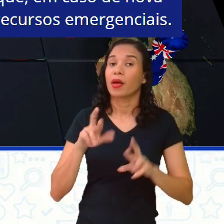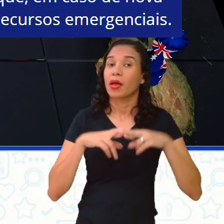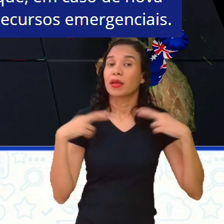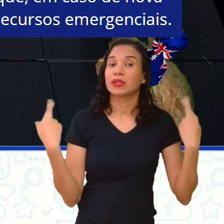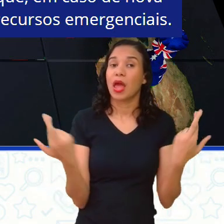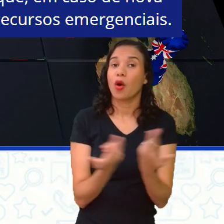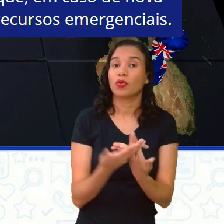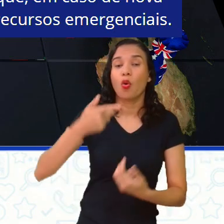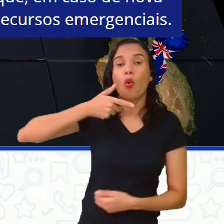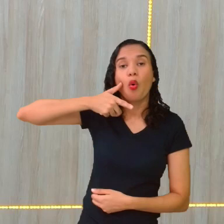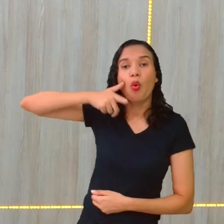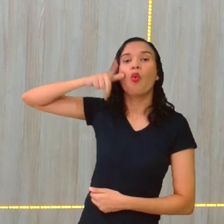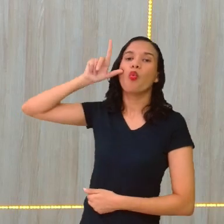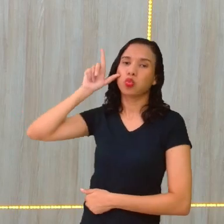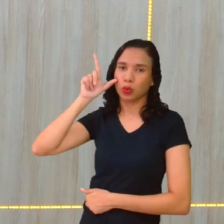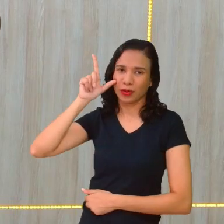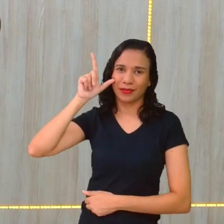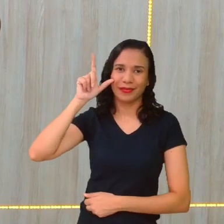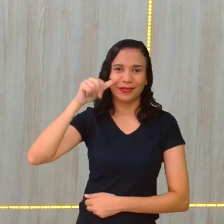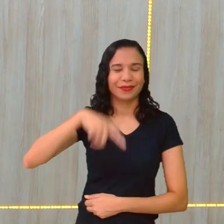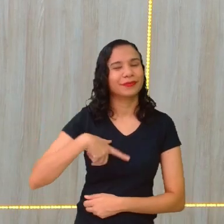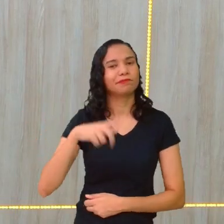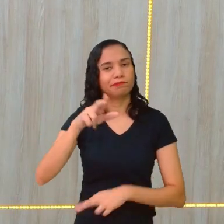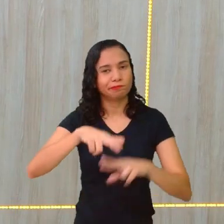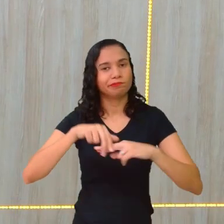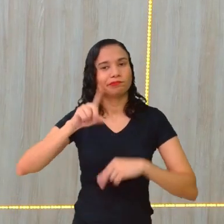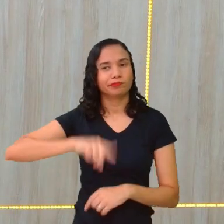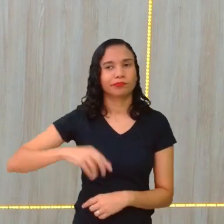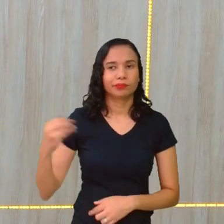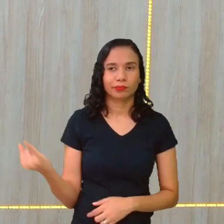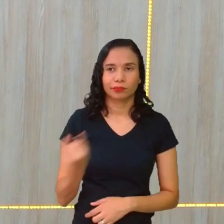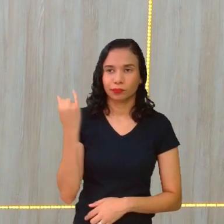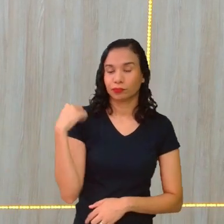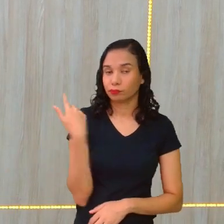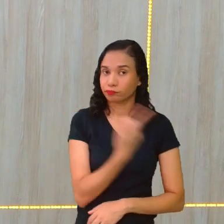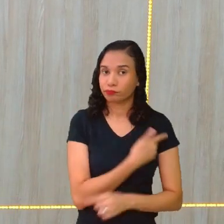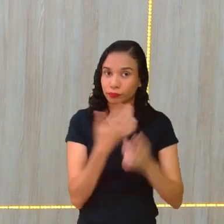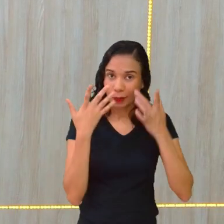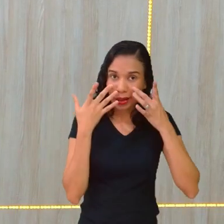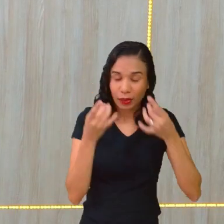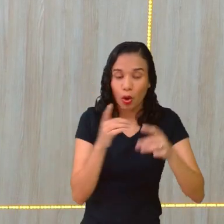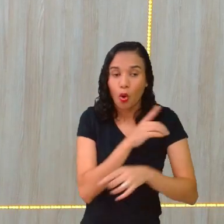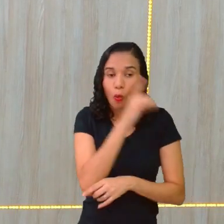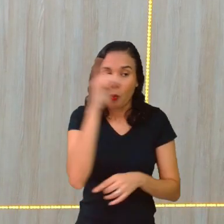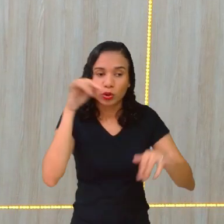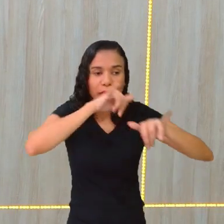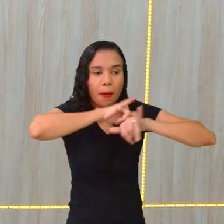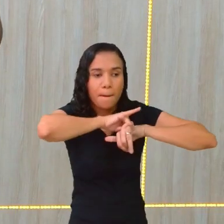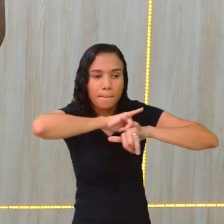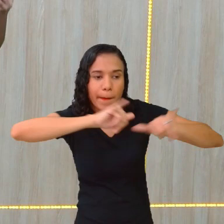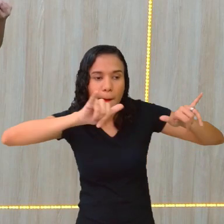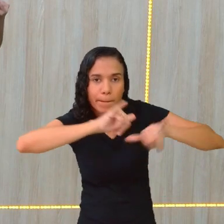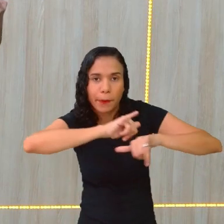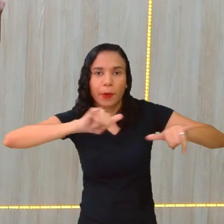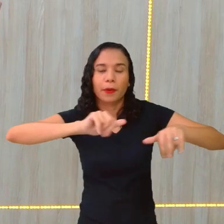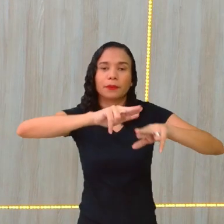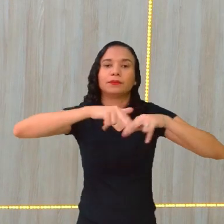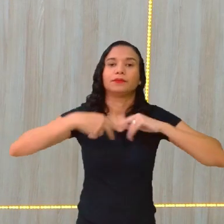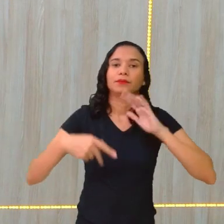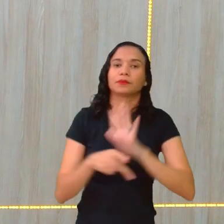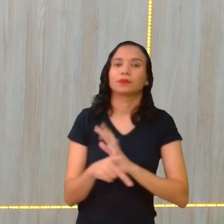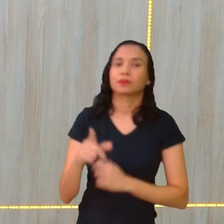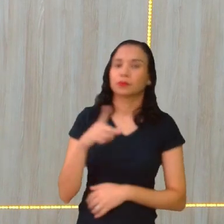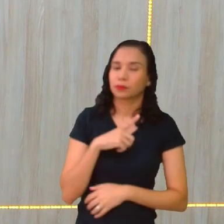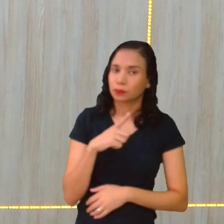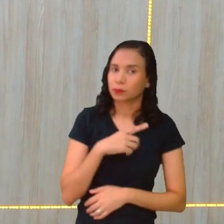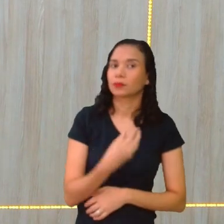G20 anunciaram ontem. E aí é importante que a gente se atente à data em que a notícia é vinculada e espalhada,